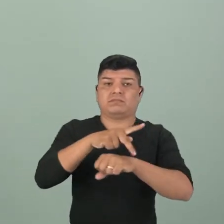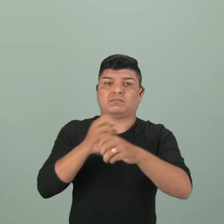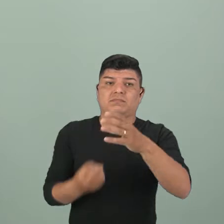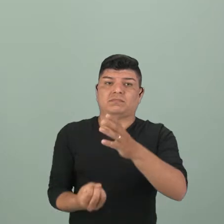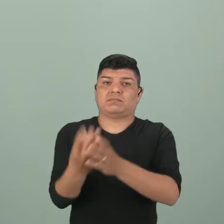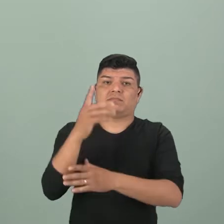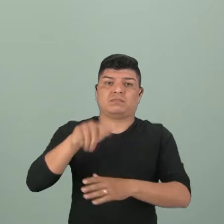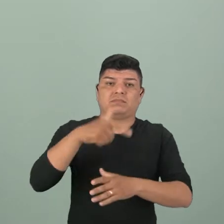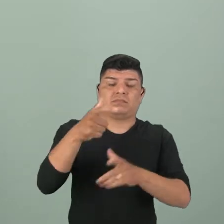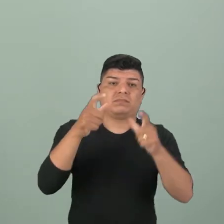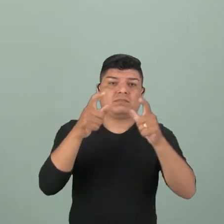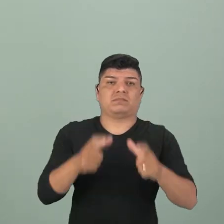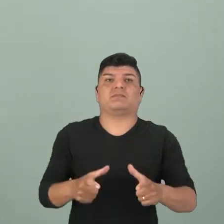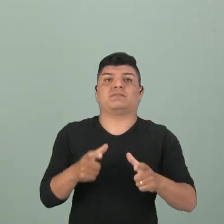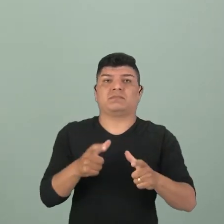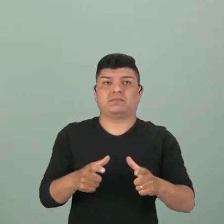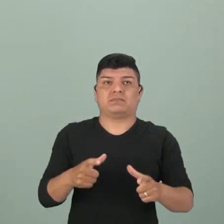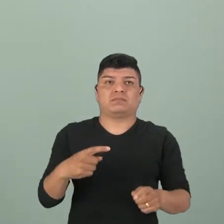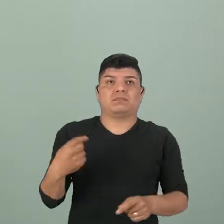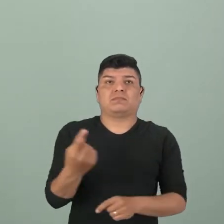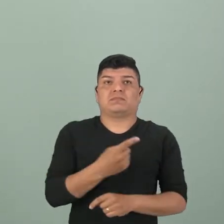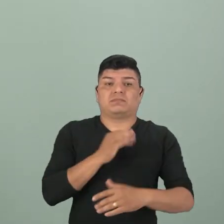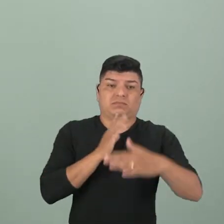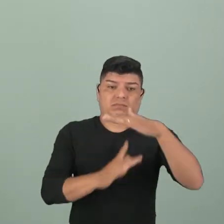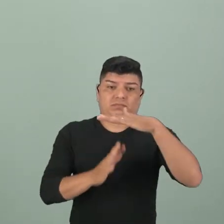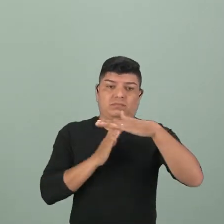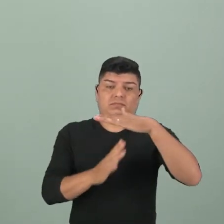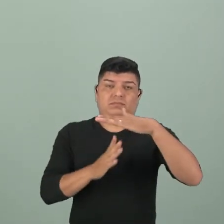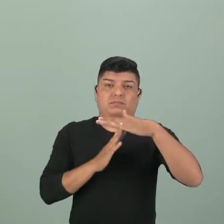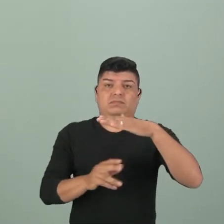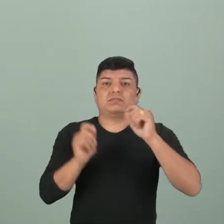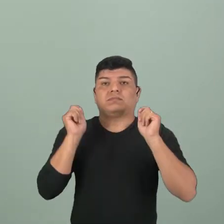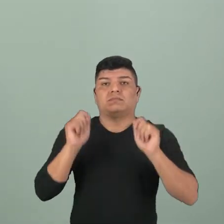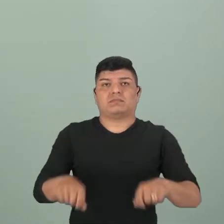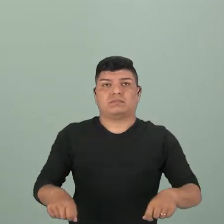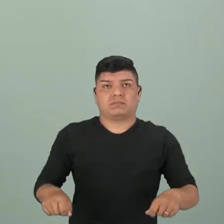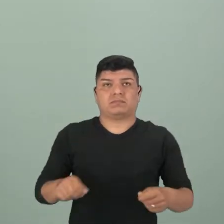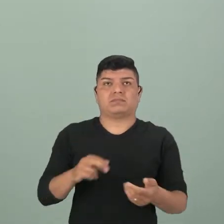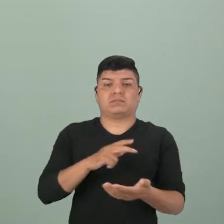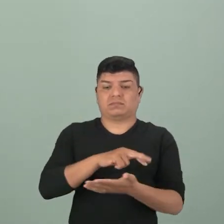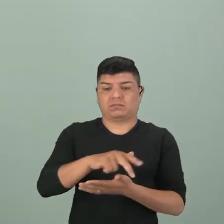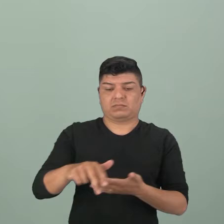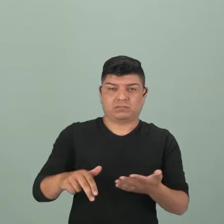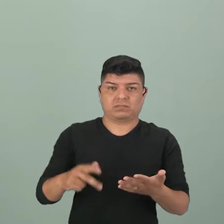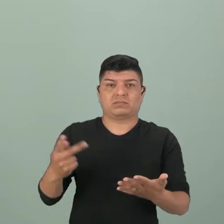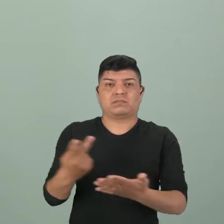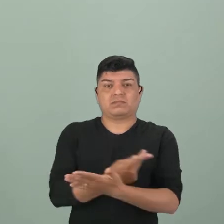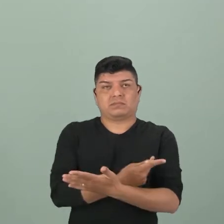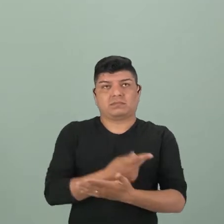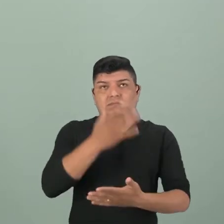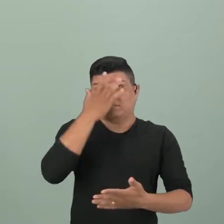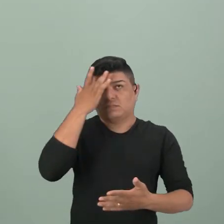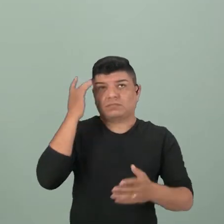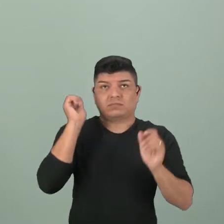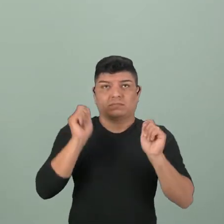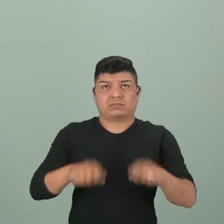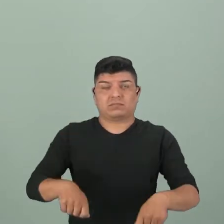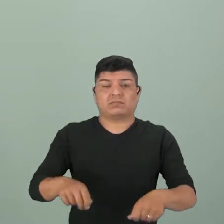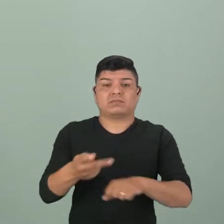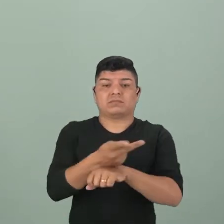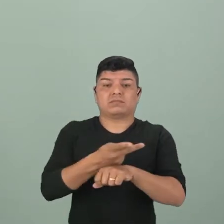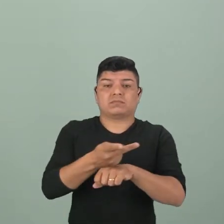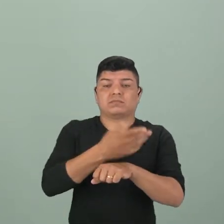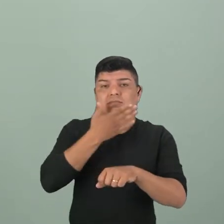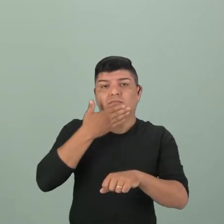origem para outros lugares. E quando eu falo de migrações, elas podem acontecer por vários fatores. As pessoas podem migrar em busca